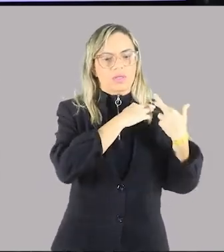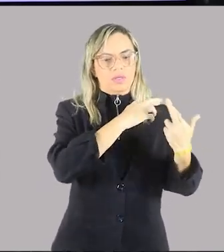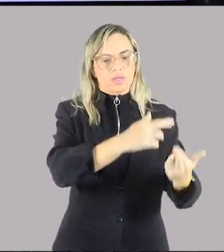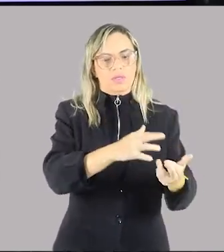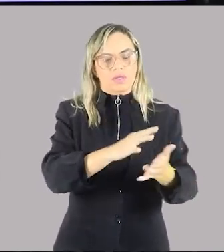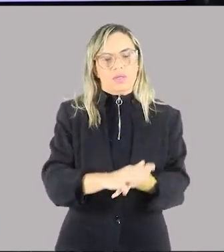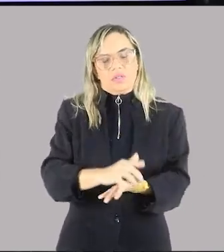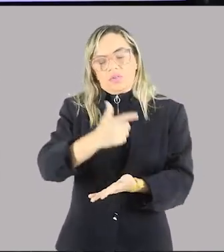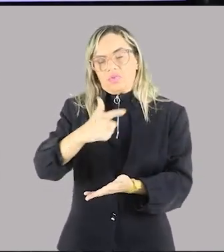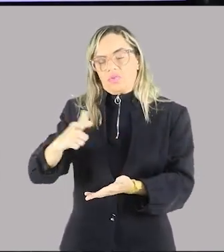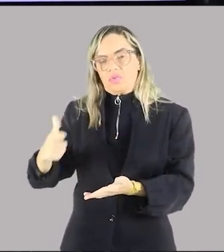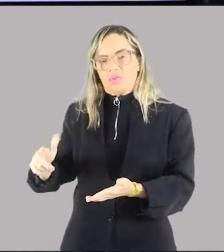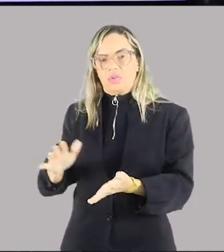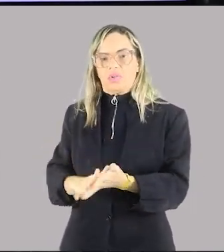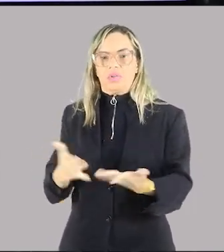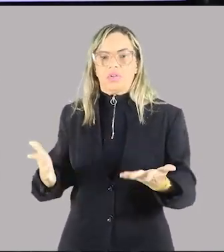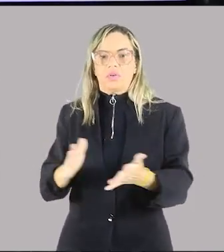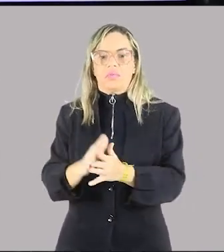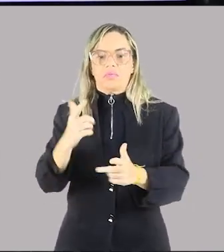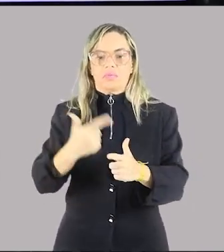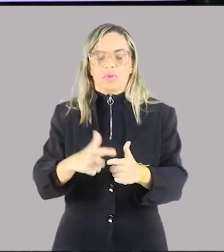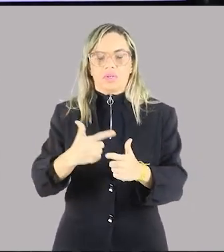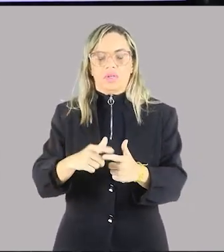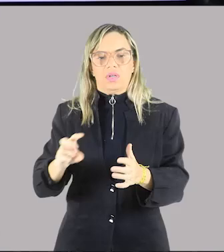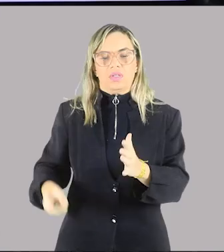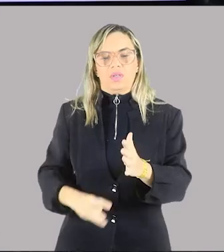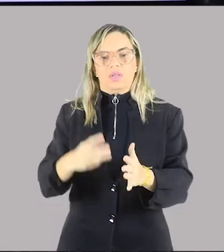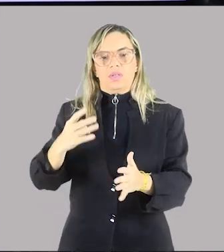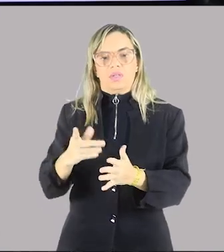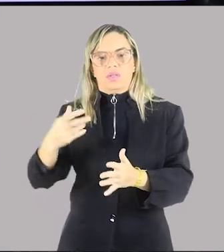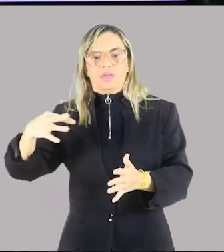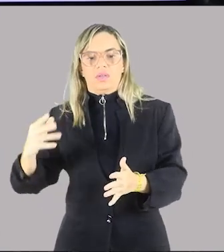nomeados por parentes até 3º grau, beleza?